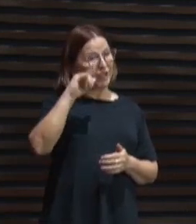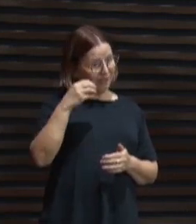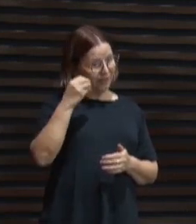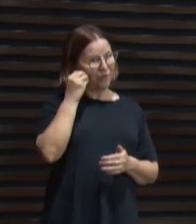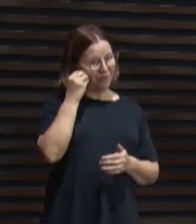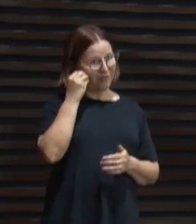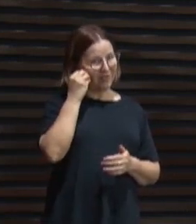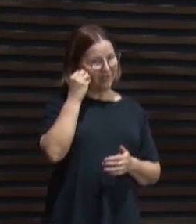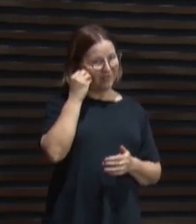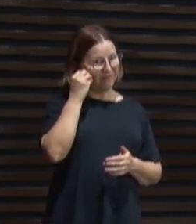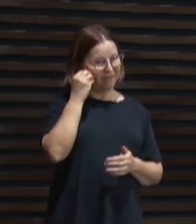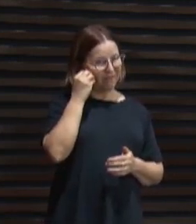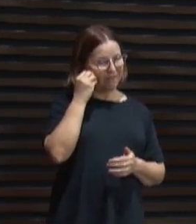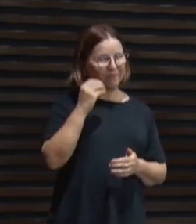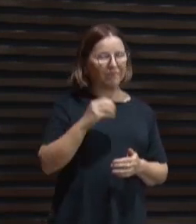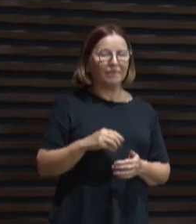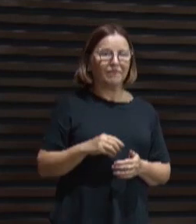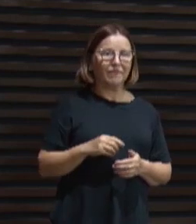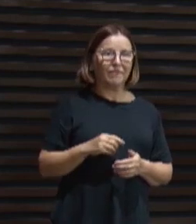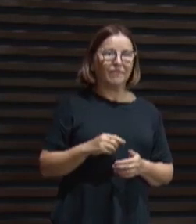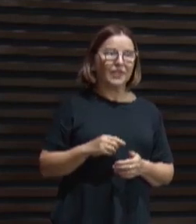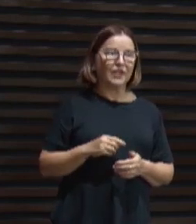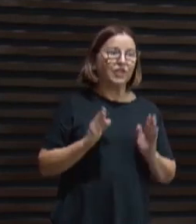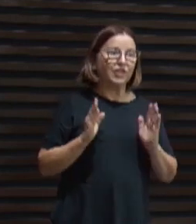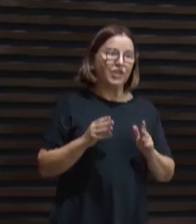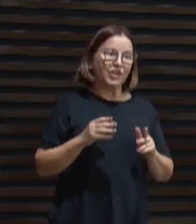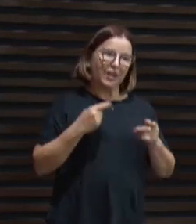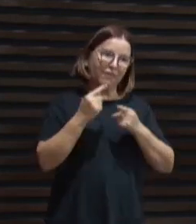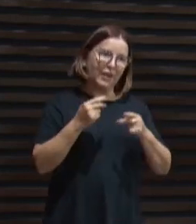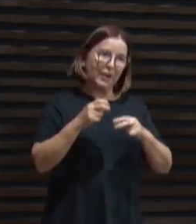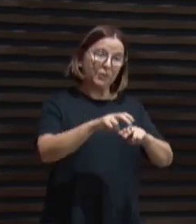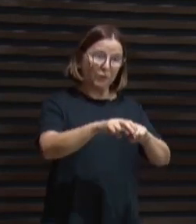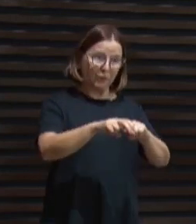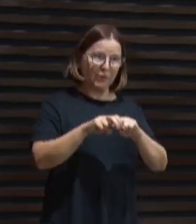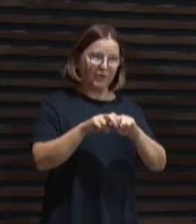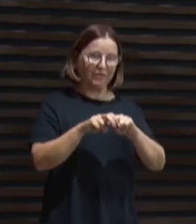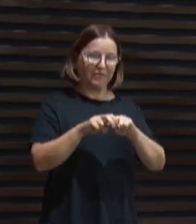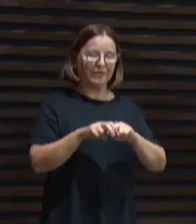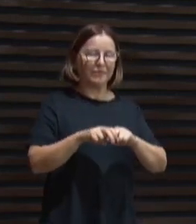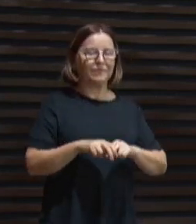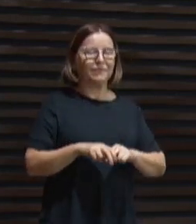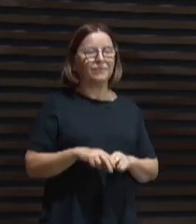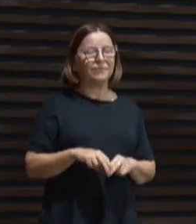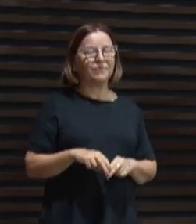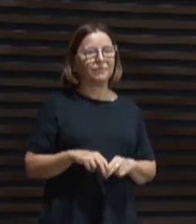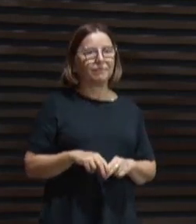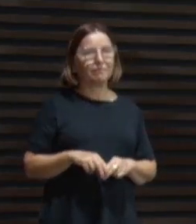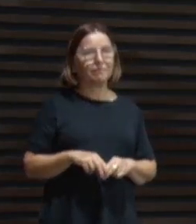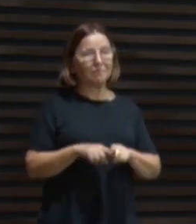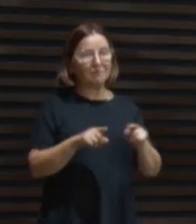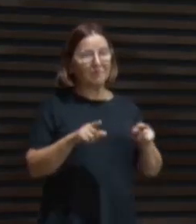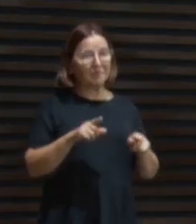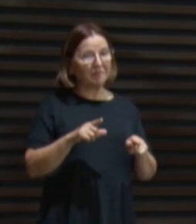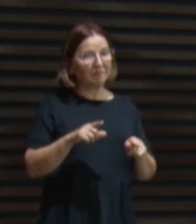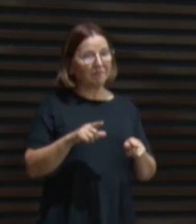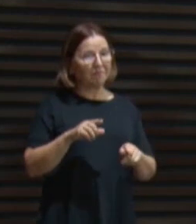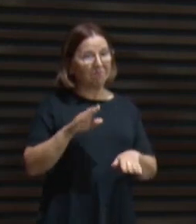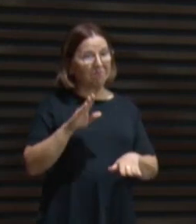Judas. E apresentamos aqui as razões por que achamos que era Judas. Mas também existe a possibilidade de